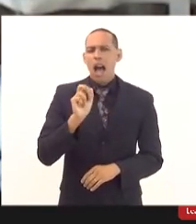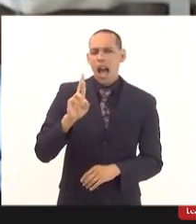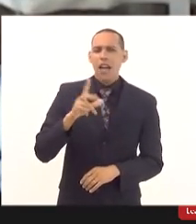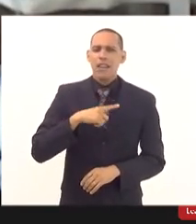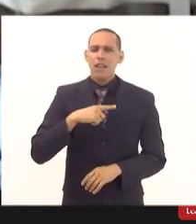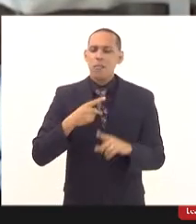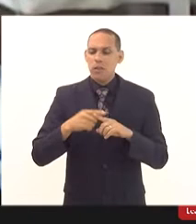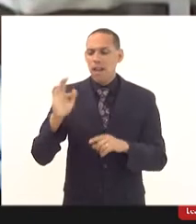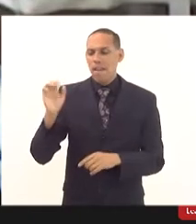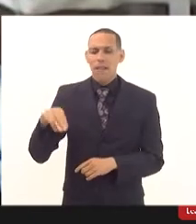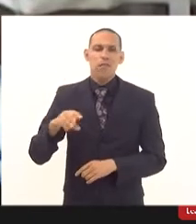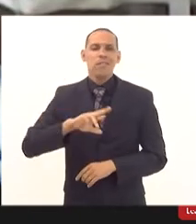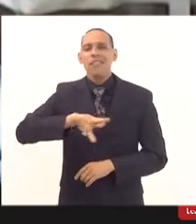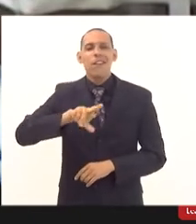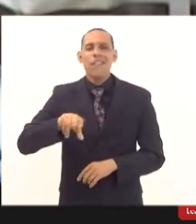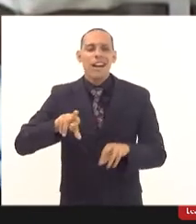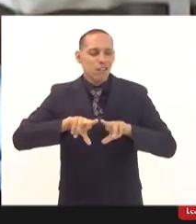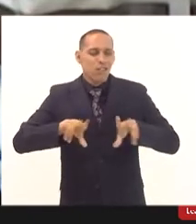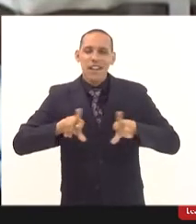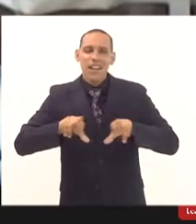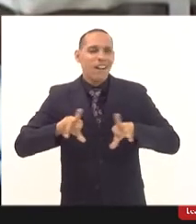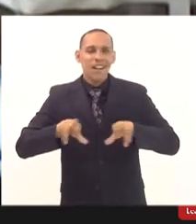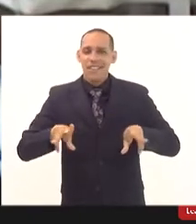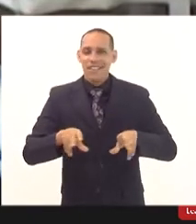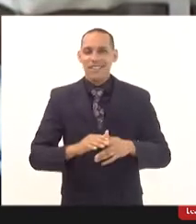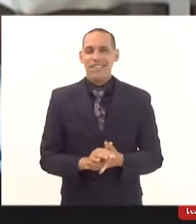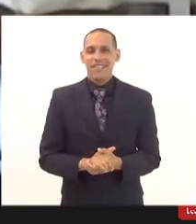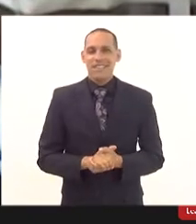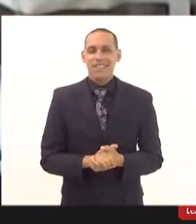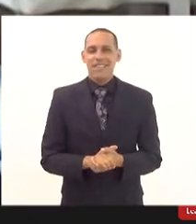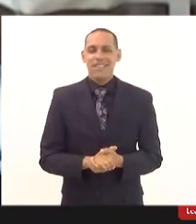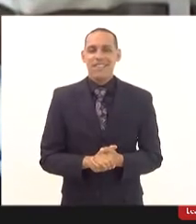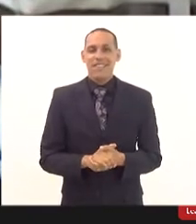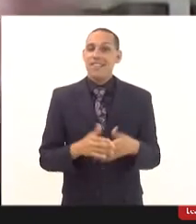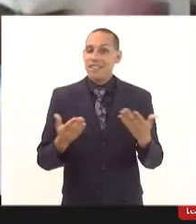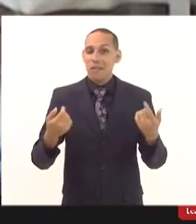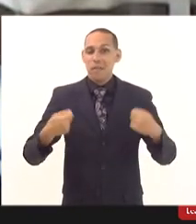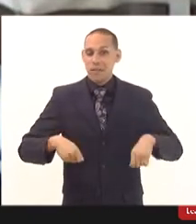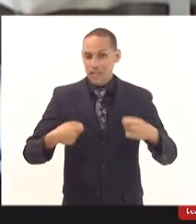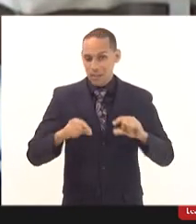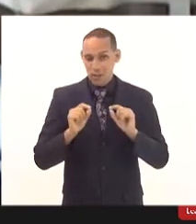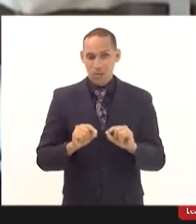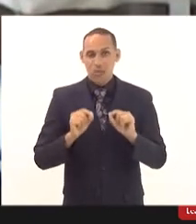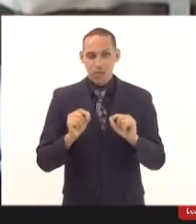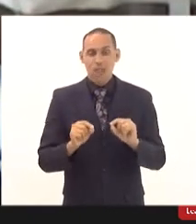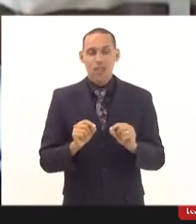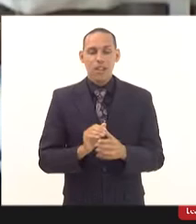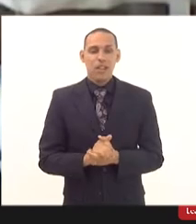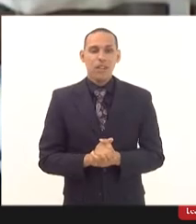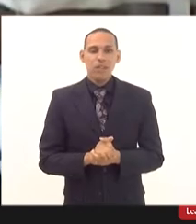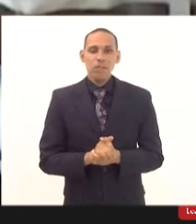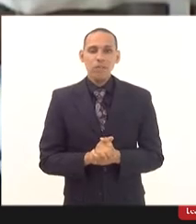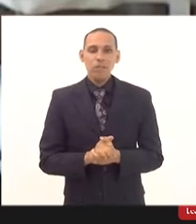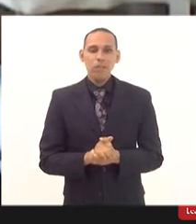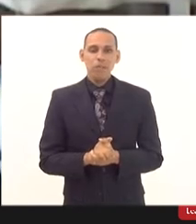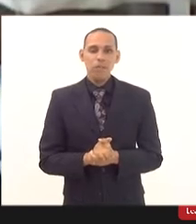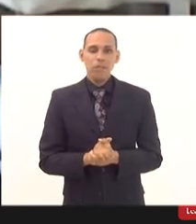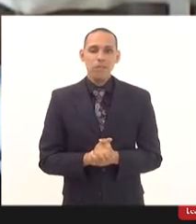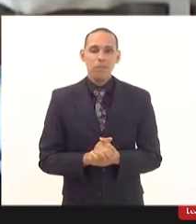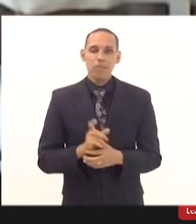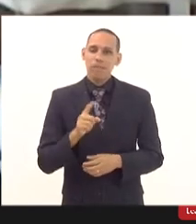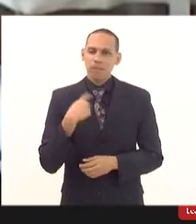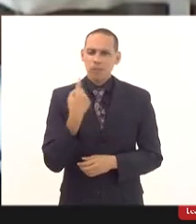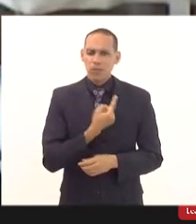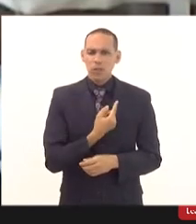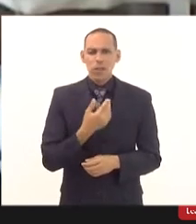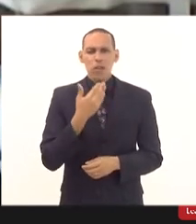temos a f e não são a mesma emissora e é preciso então nos faltar Deputado da Mônica Francisco Lembrei das